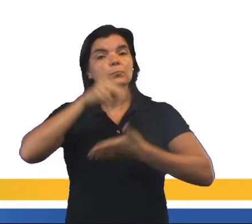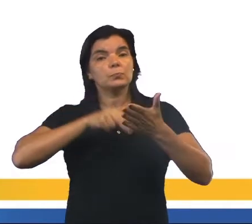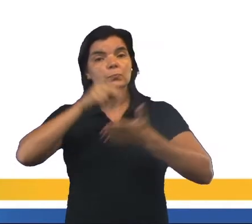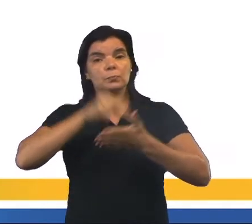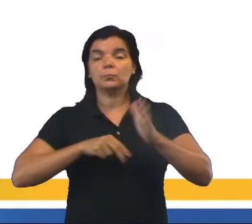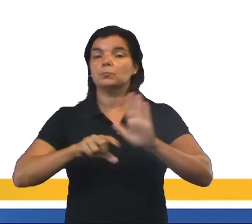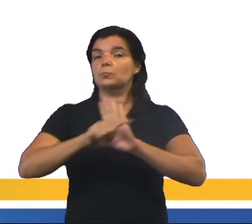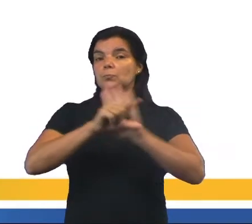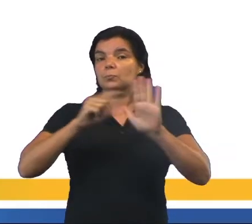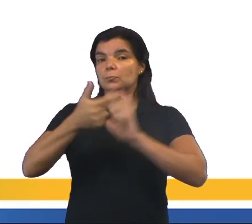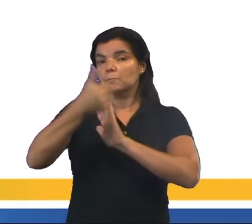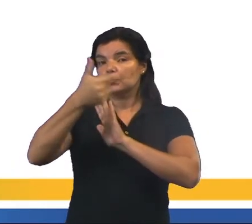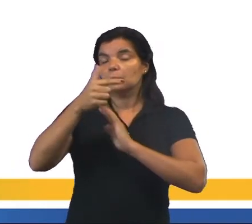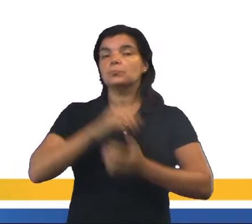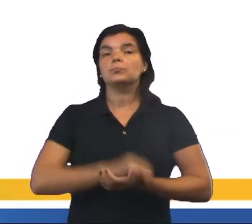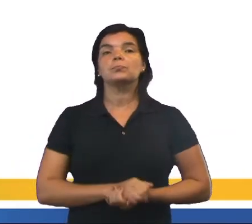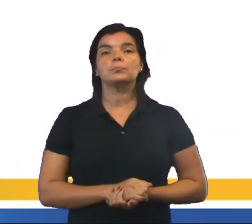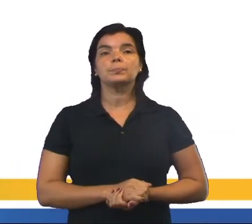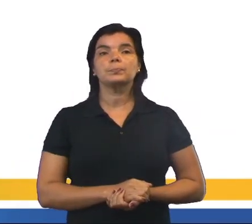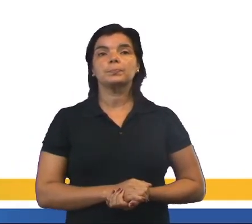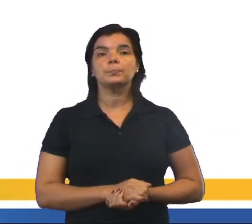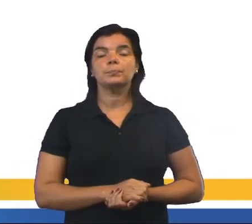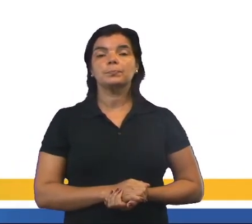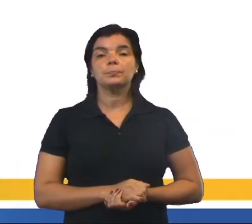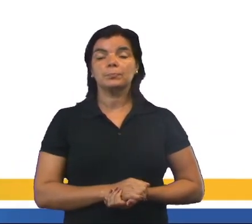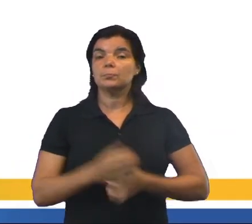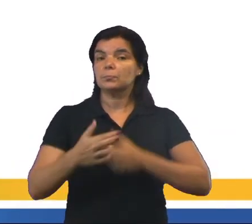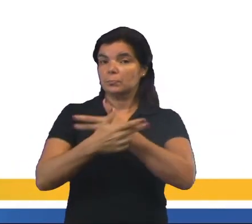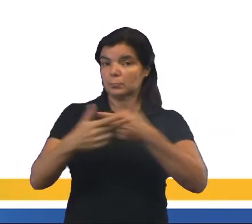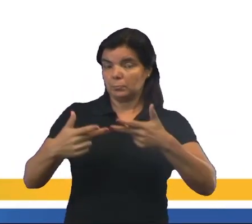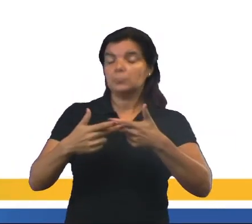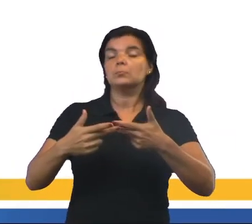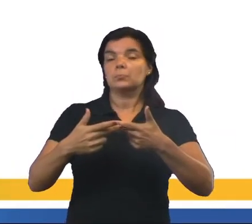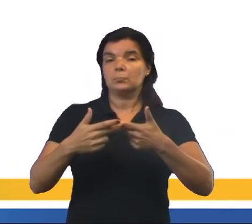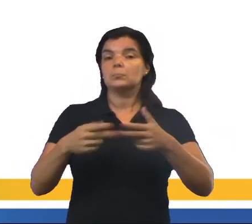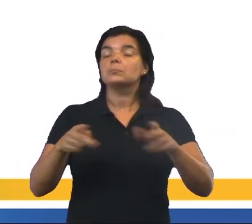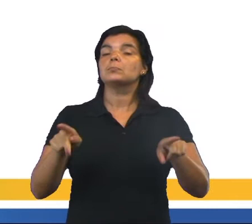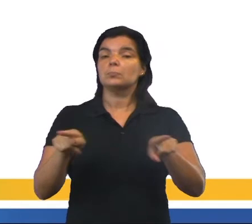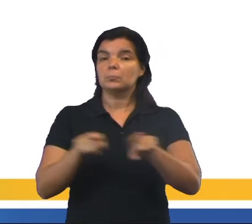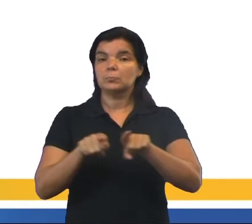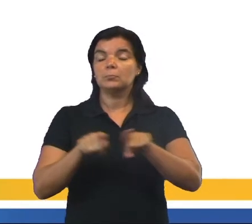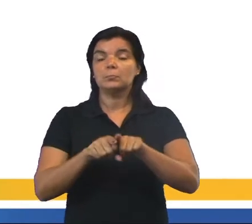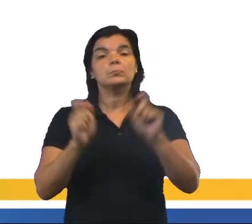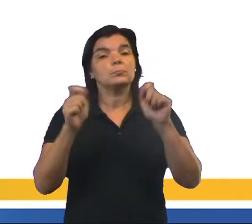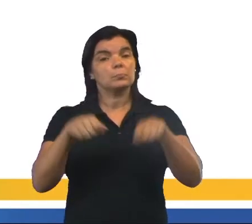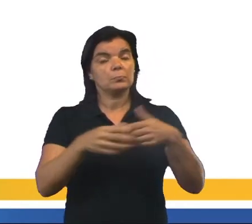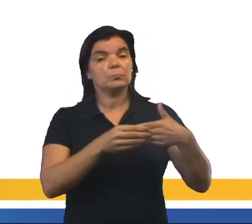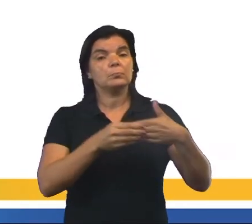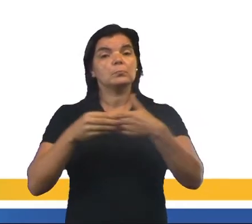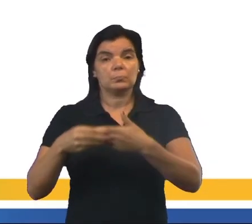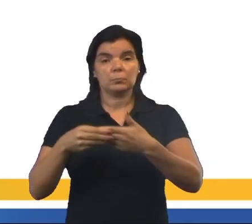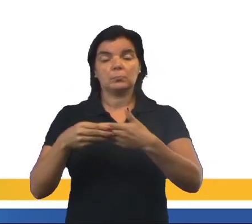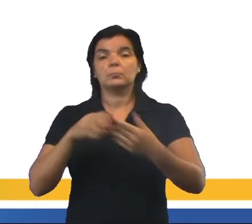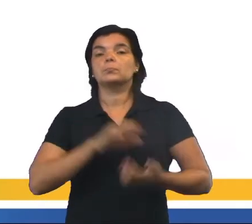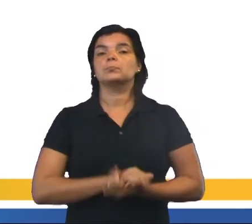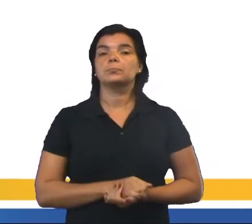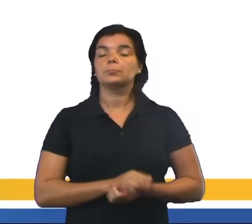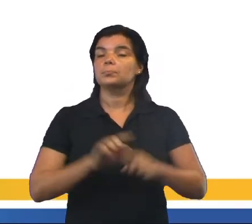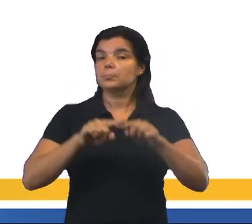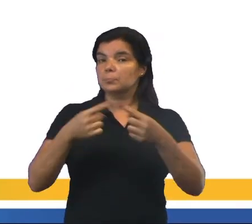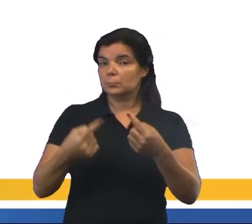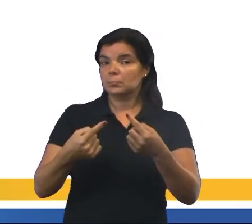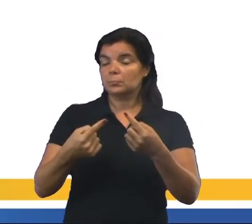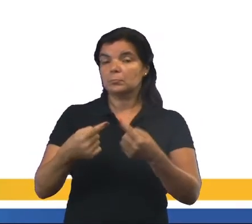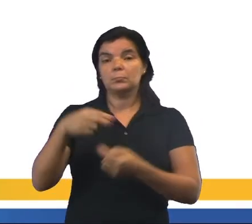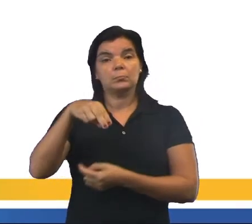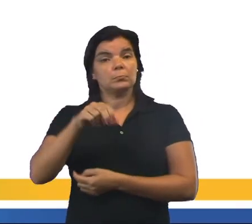segundo parágrafo do texto. Olhem só, esses produtos industrializados podem ser transportados,